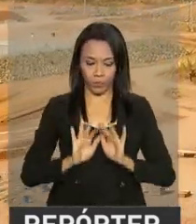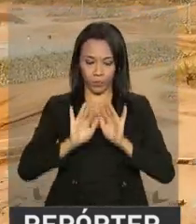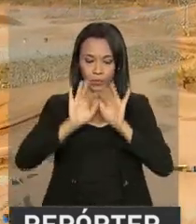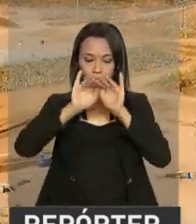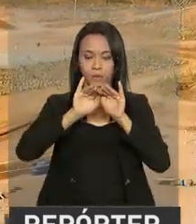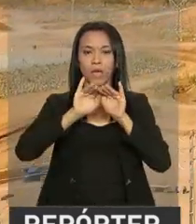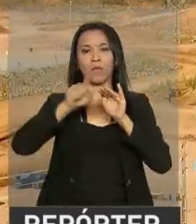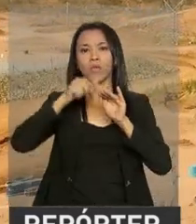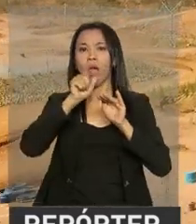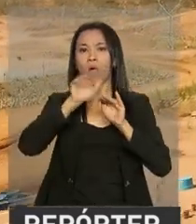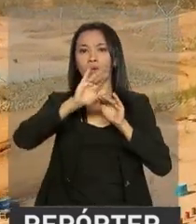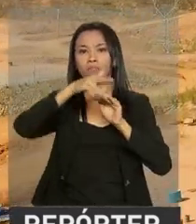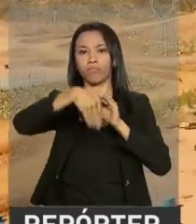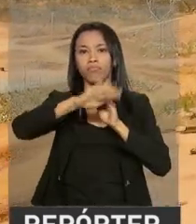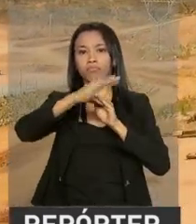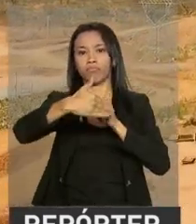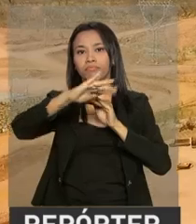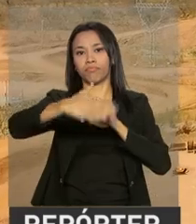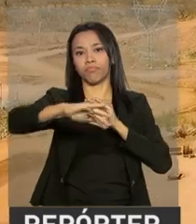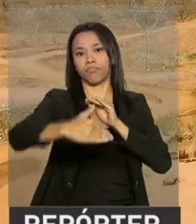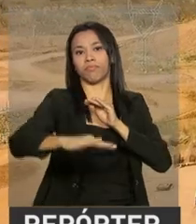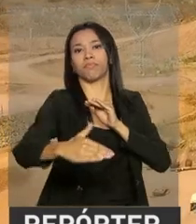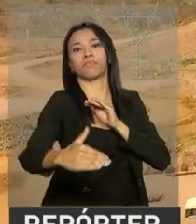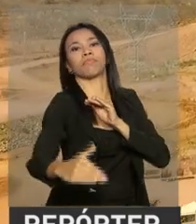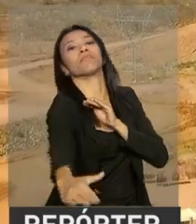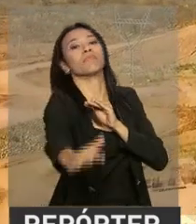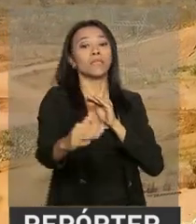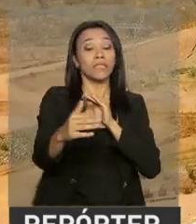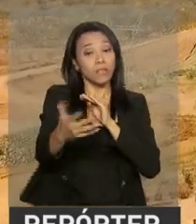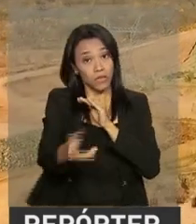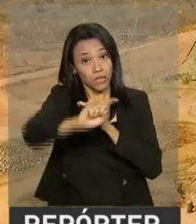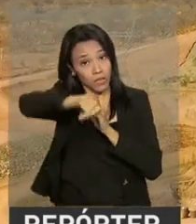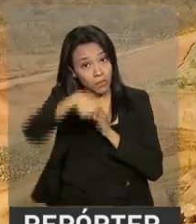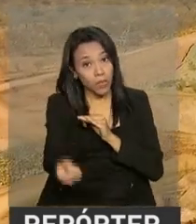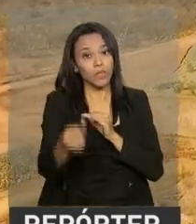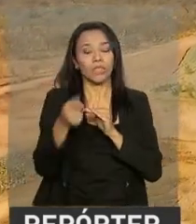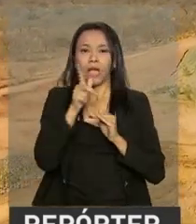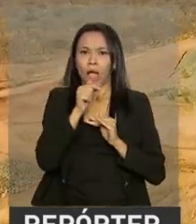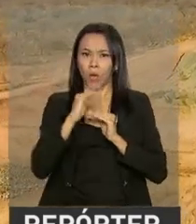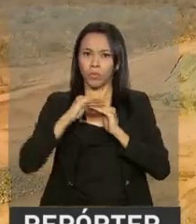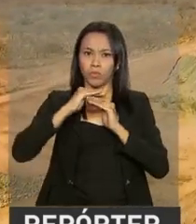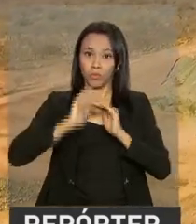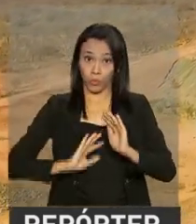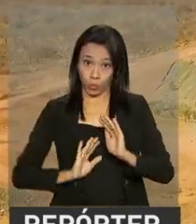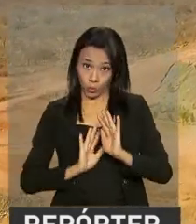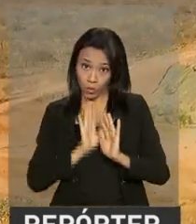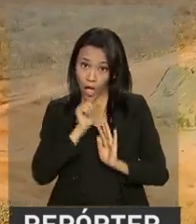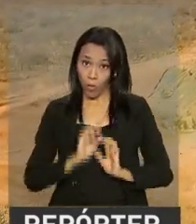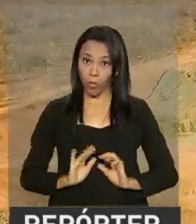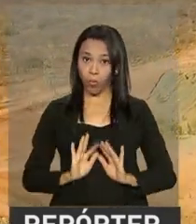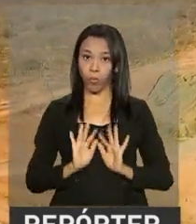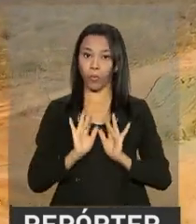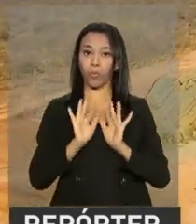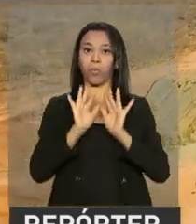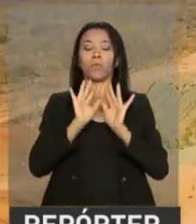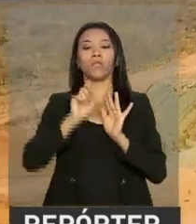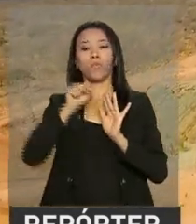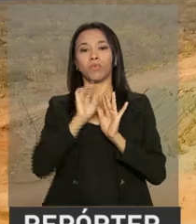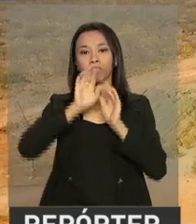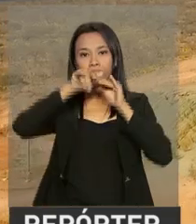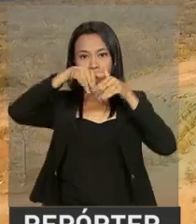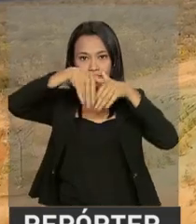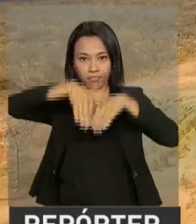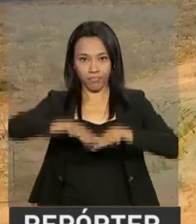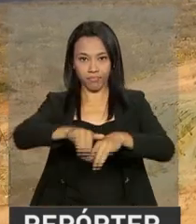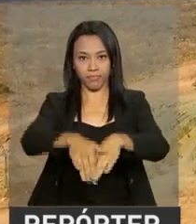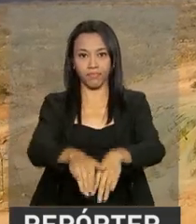um ponto mais alto até outro mais baixo. Depois de ser bombeada e subir, a água vai continuar o curso normal